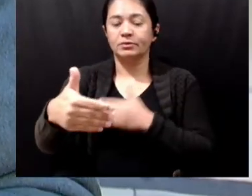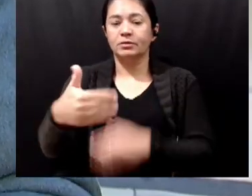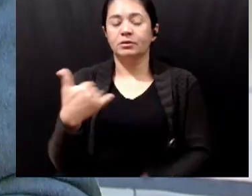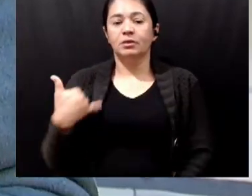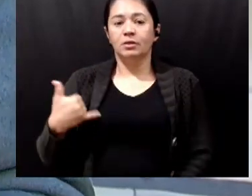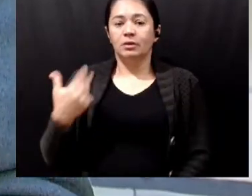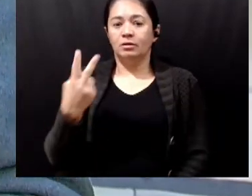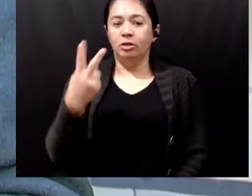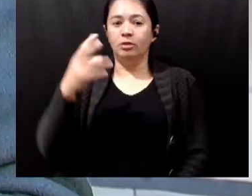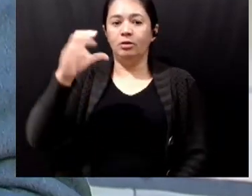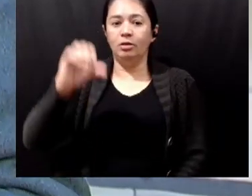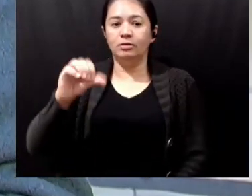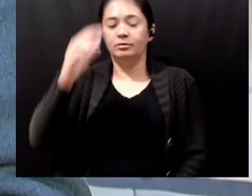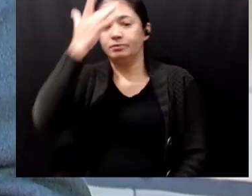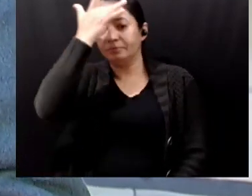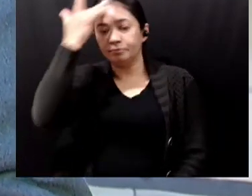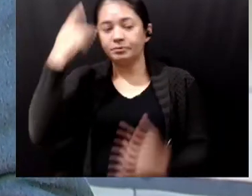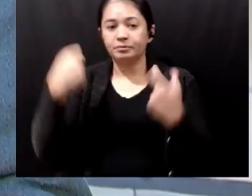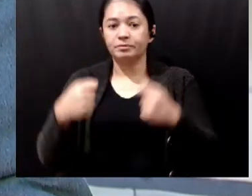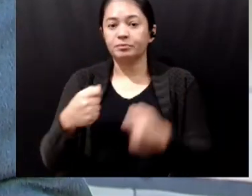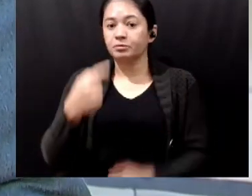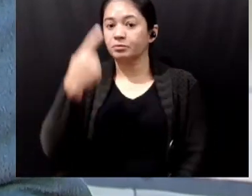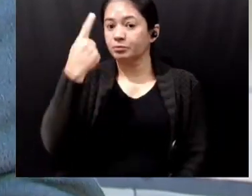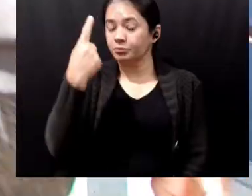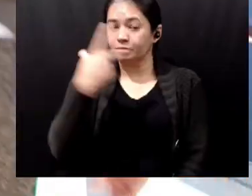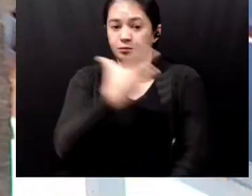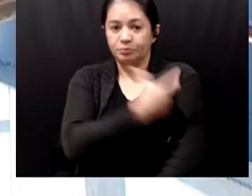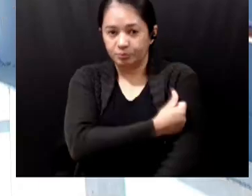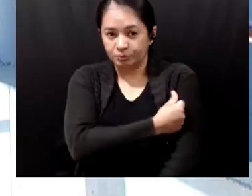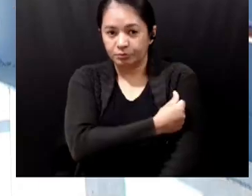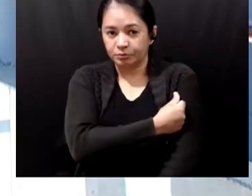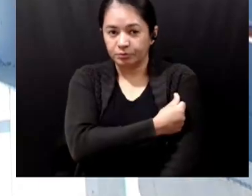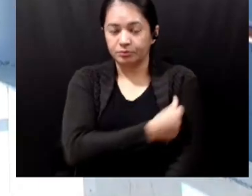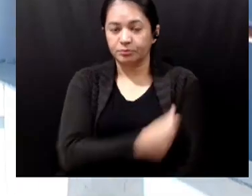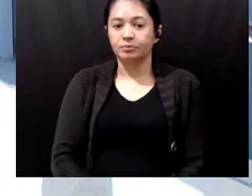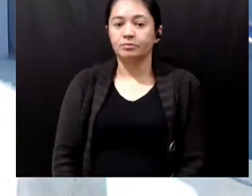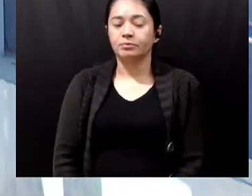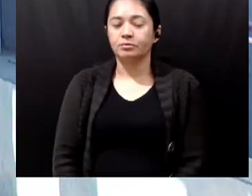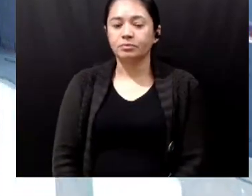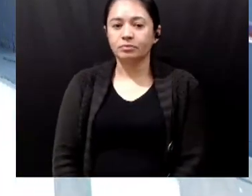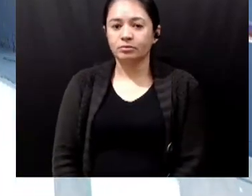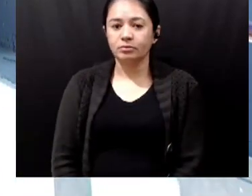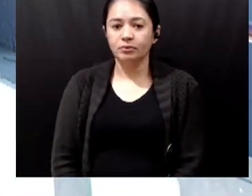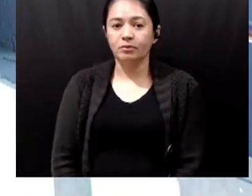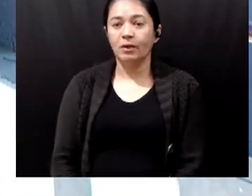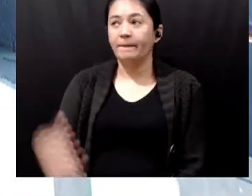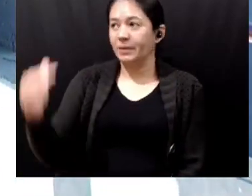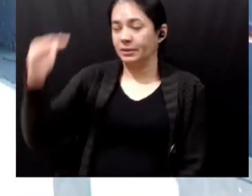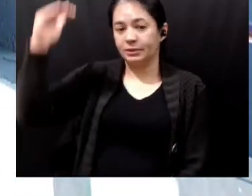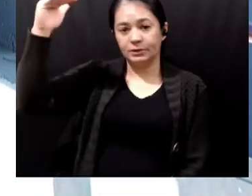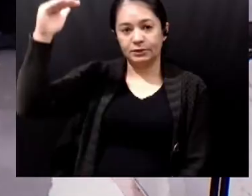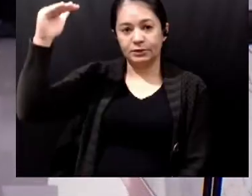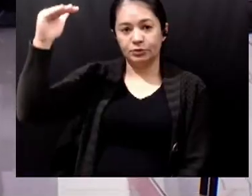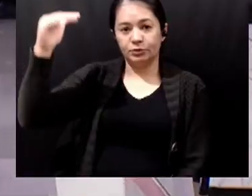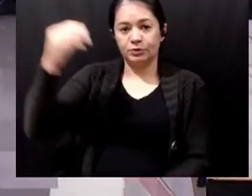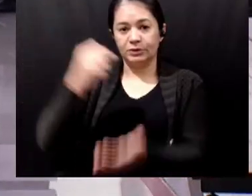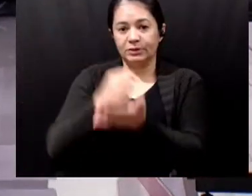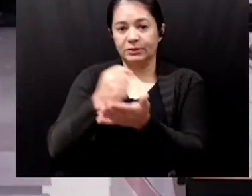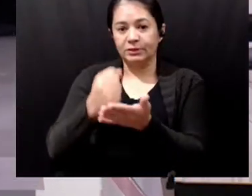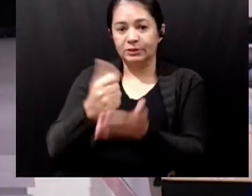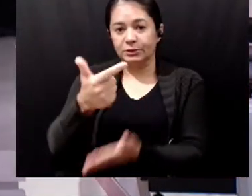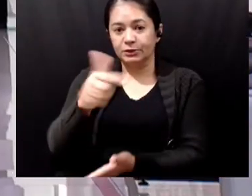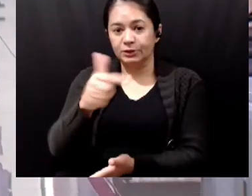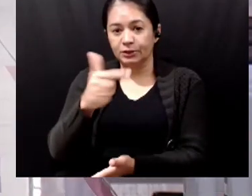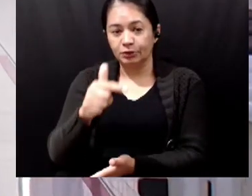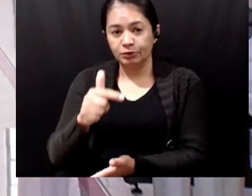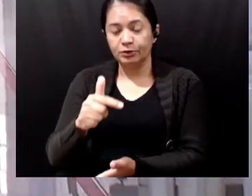ter pelo menos 1 dose de vacina registrada. Para adultos que não tenham a carteira vacinal antiga ou que